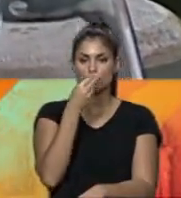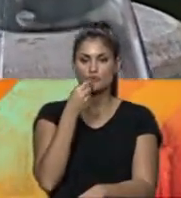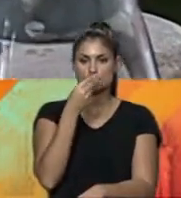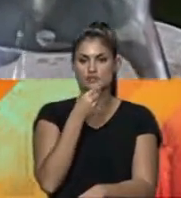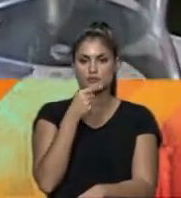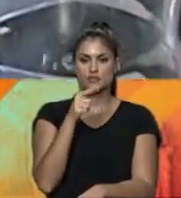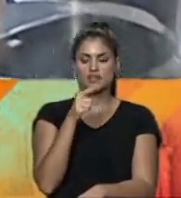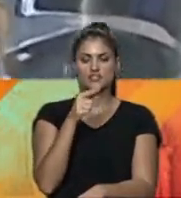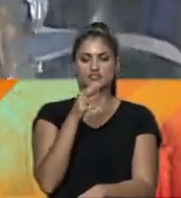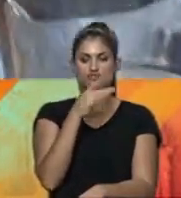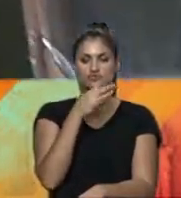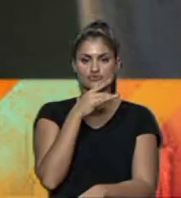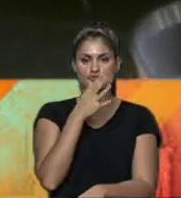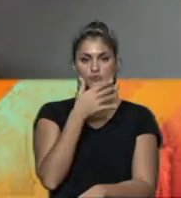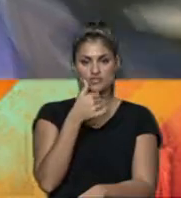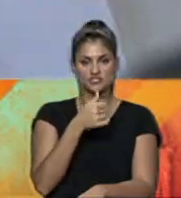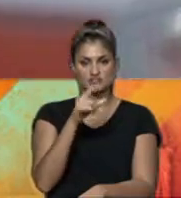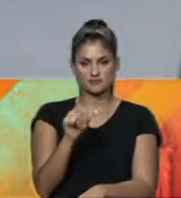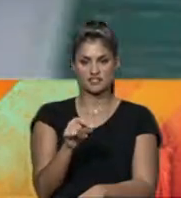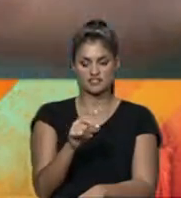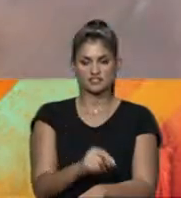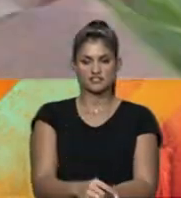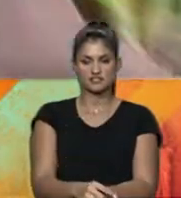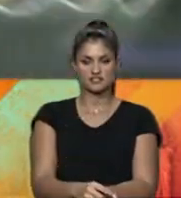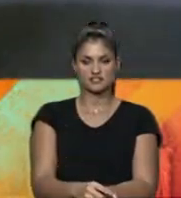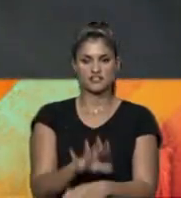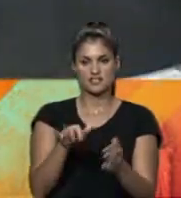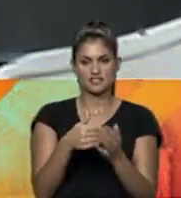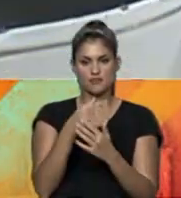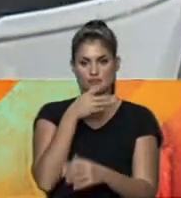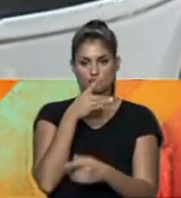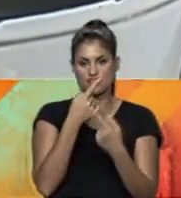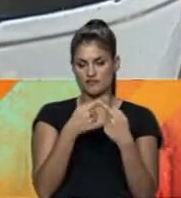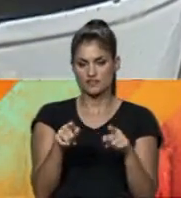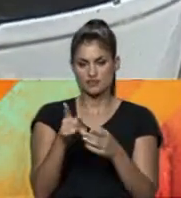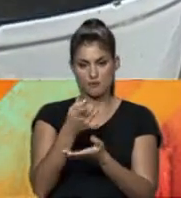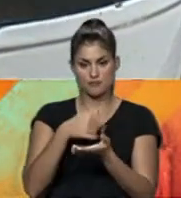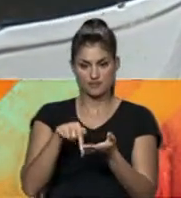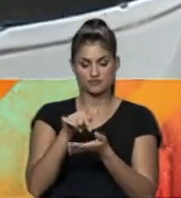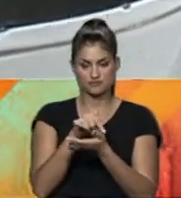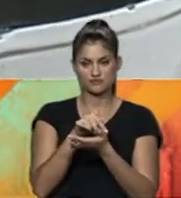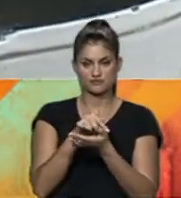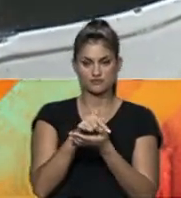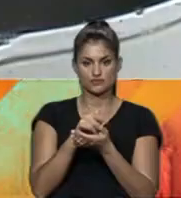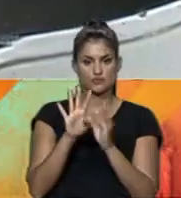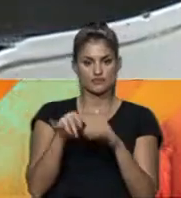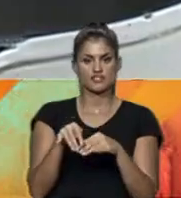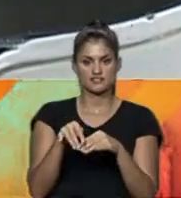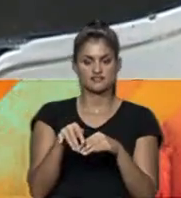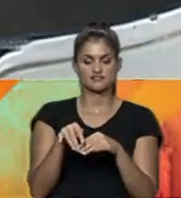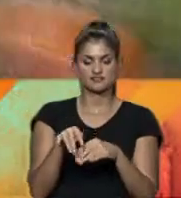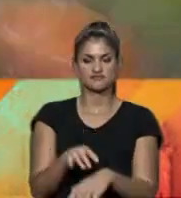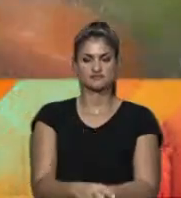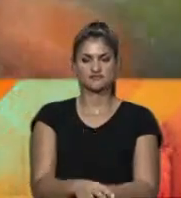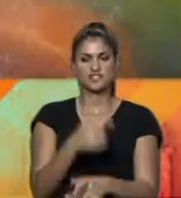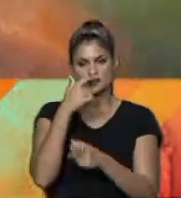estas coloridas, que são muito giras, não é? E que dá, de facto, um colorido diferente ao prato, não é? Ao finalizar os pratos. E